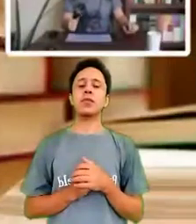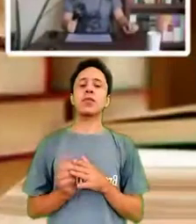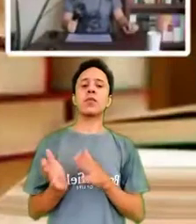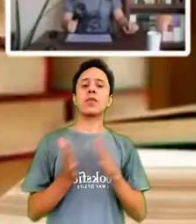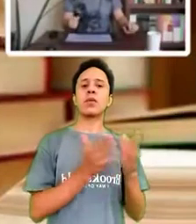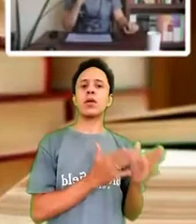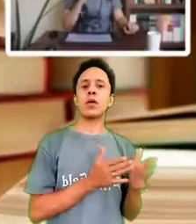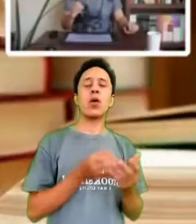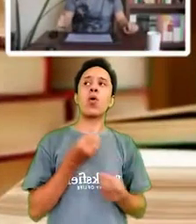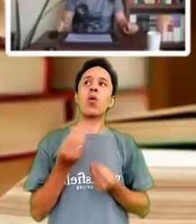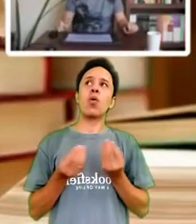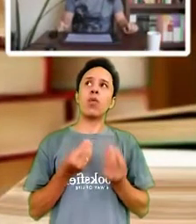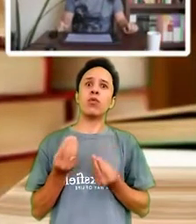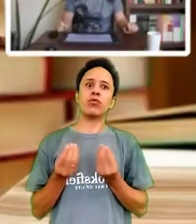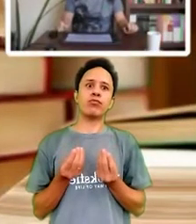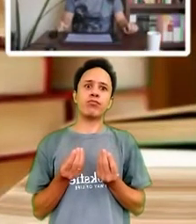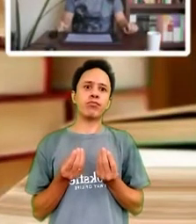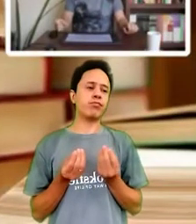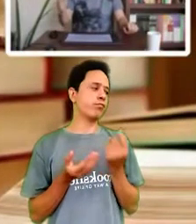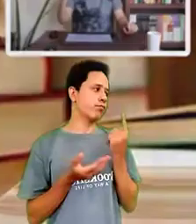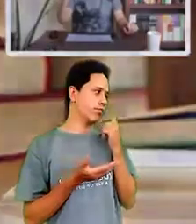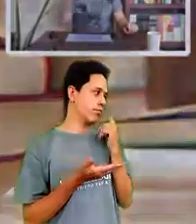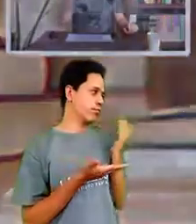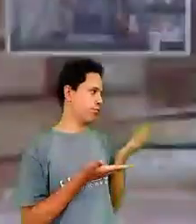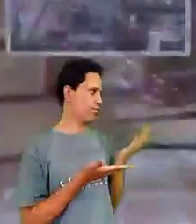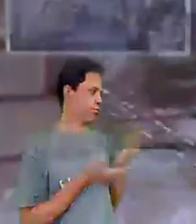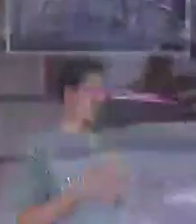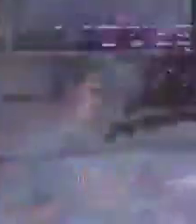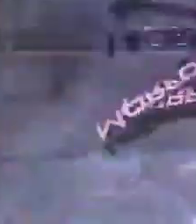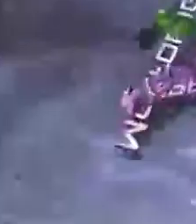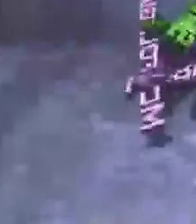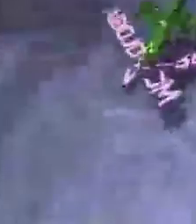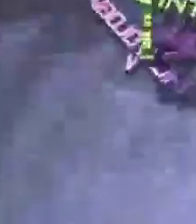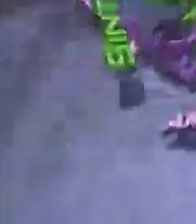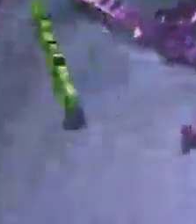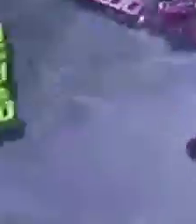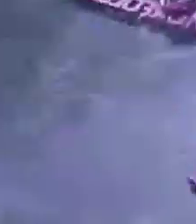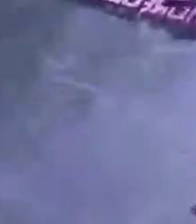Já sabemos disso. Então, como que nós vamos mexer com isso? Assim.